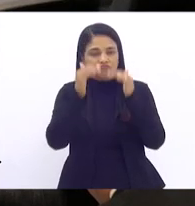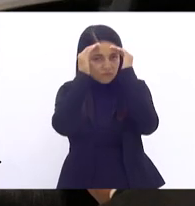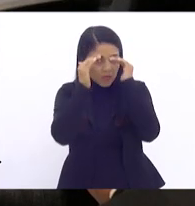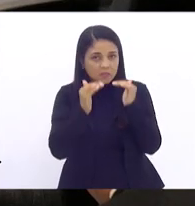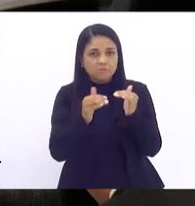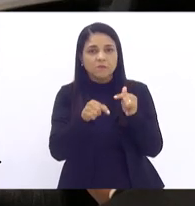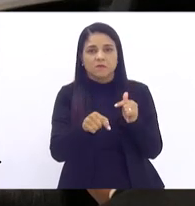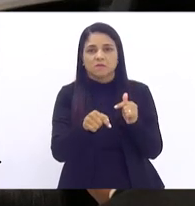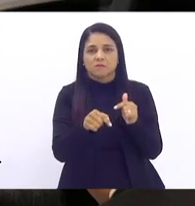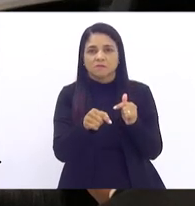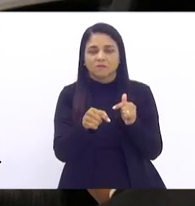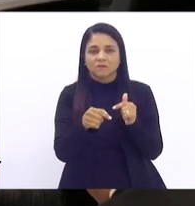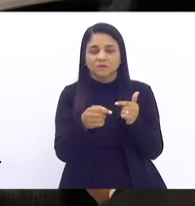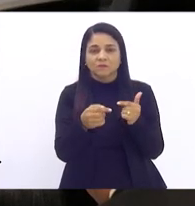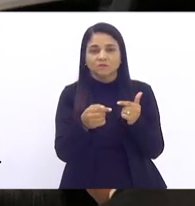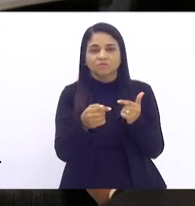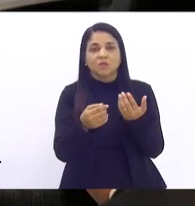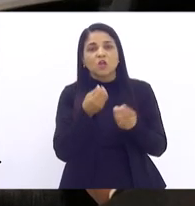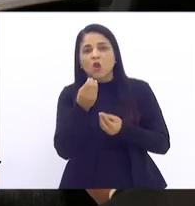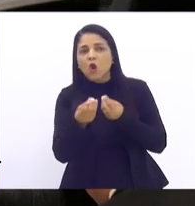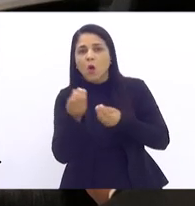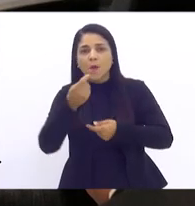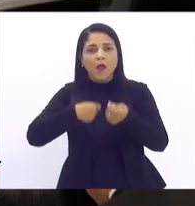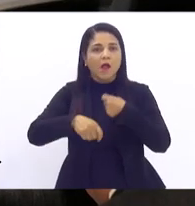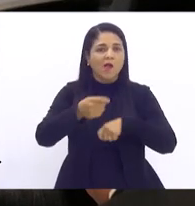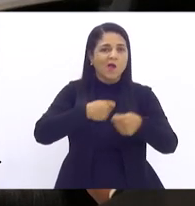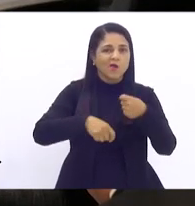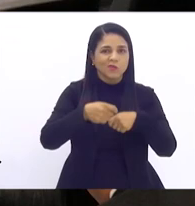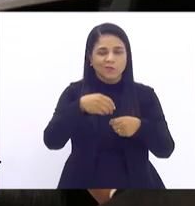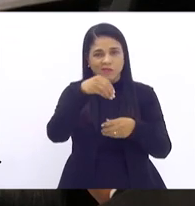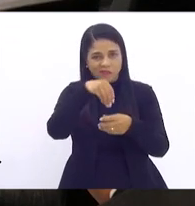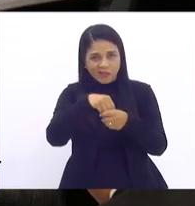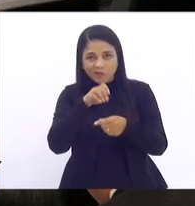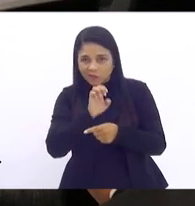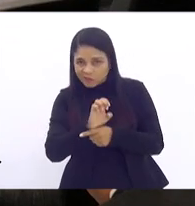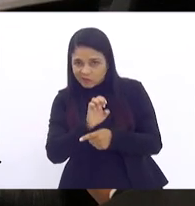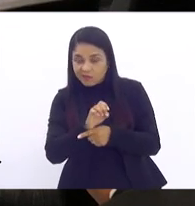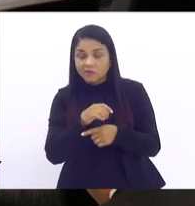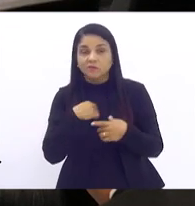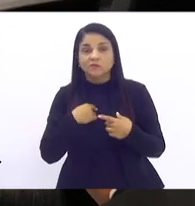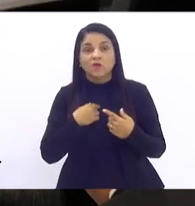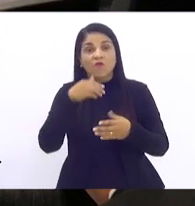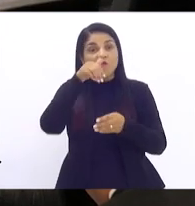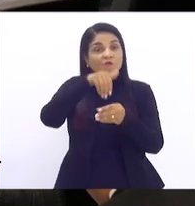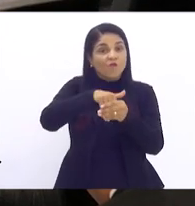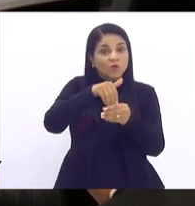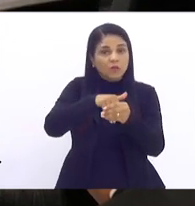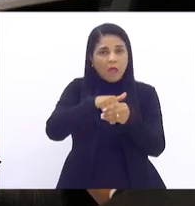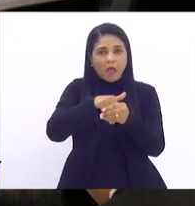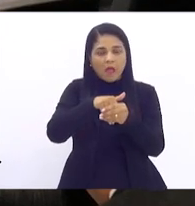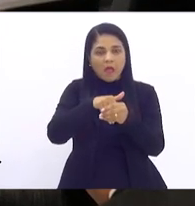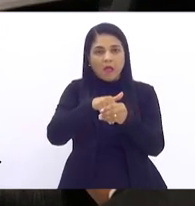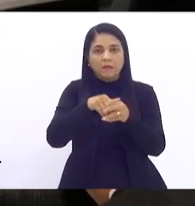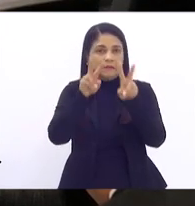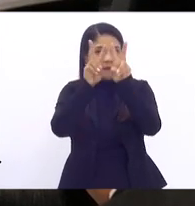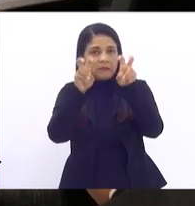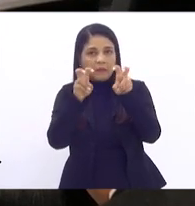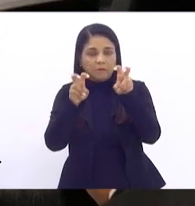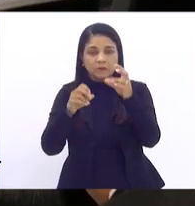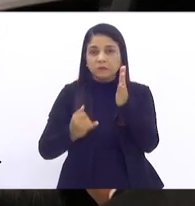a questões da economia é votar matérias que aumenta impostos Eu